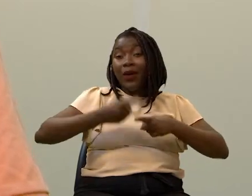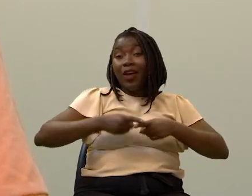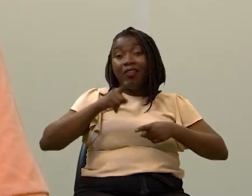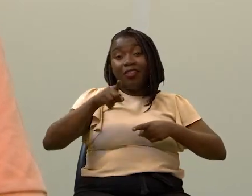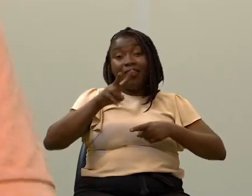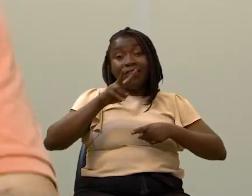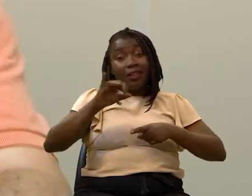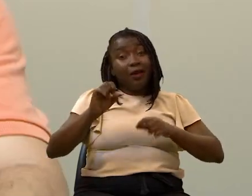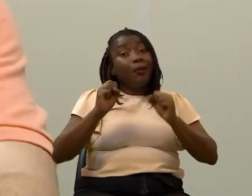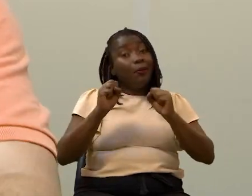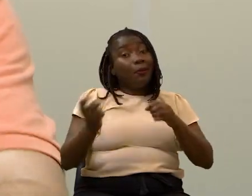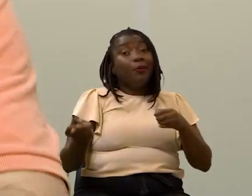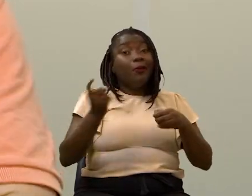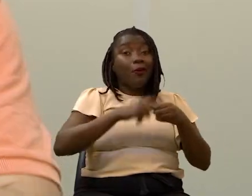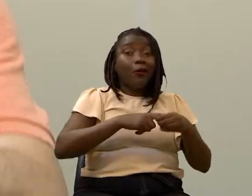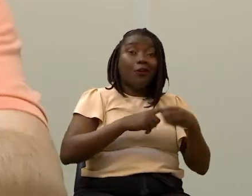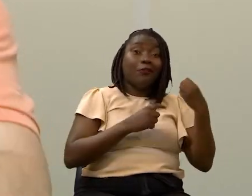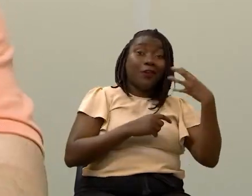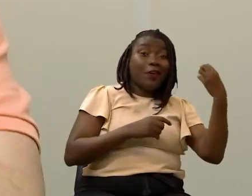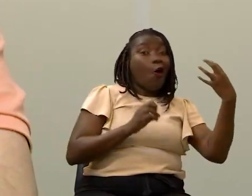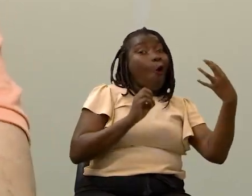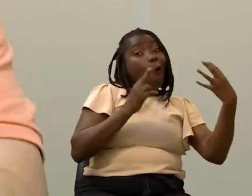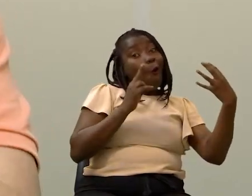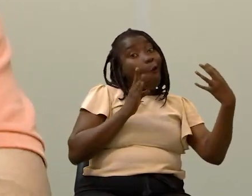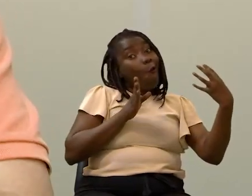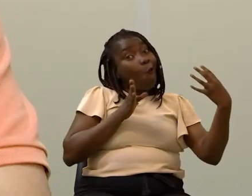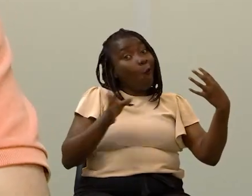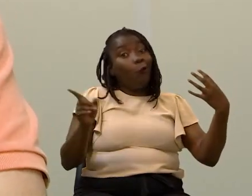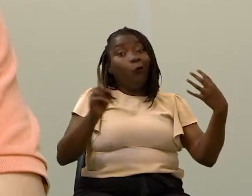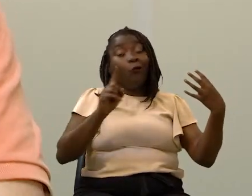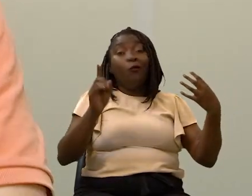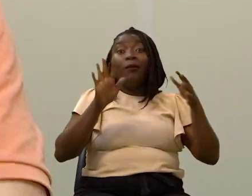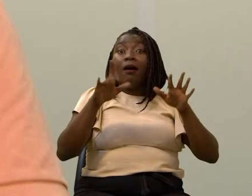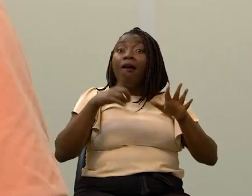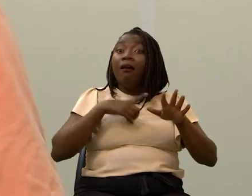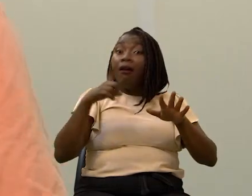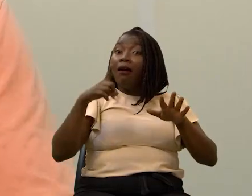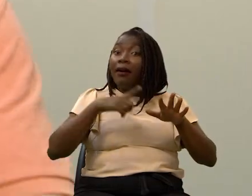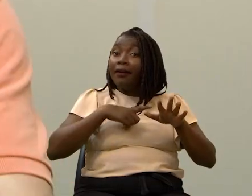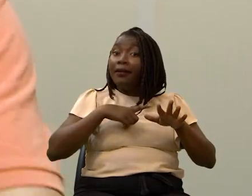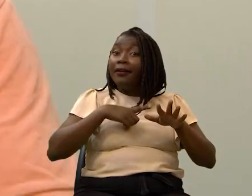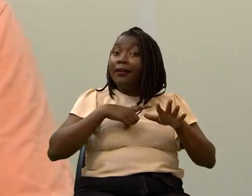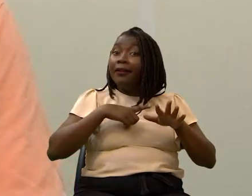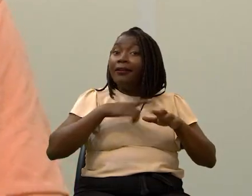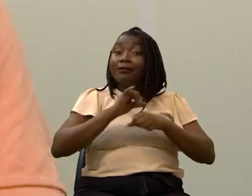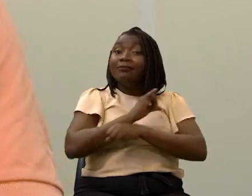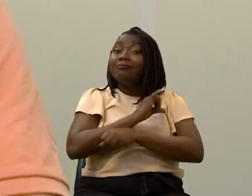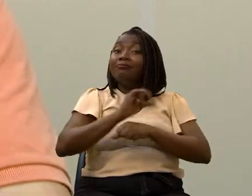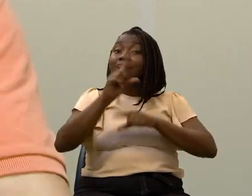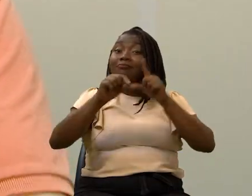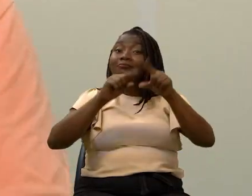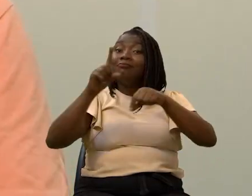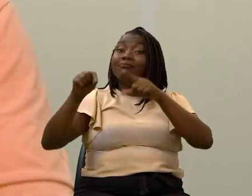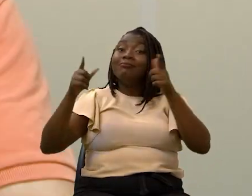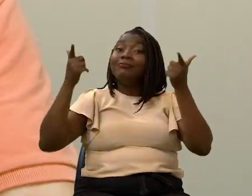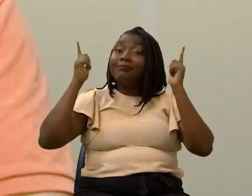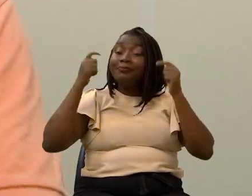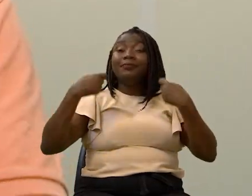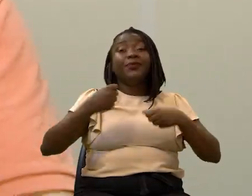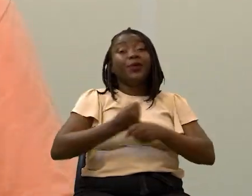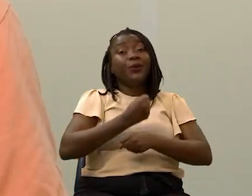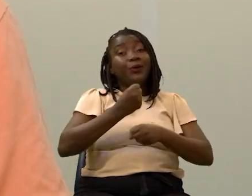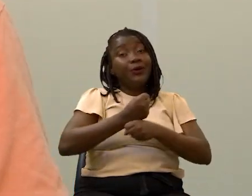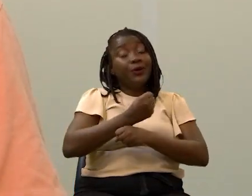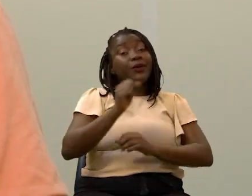organizar, porque você pode voltar de viagem, ou você não vai de viagem, mas você vai ter ali para isso.